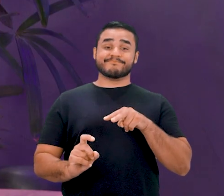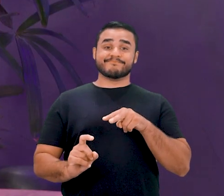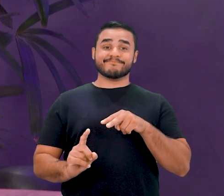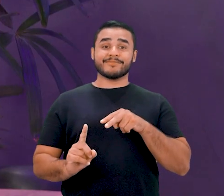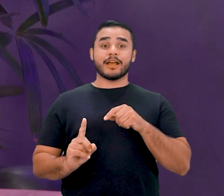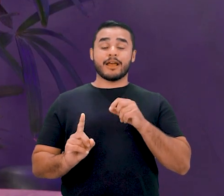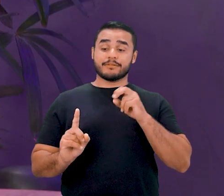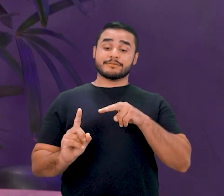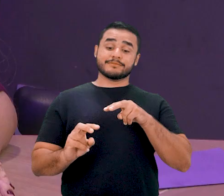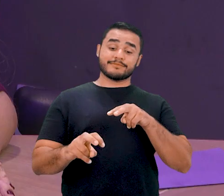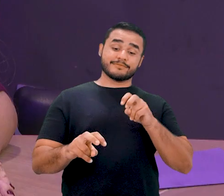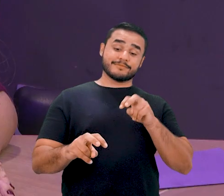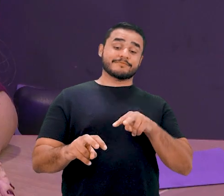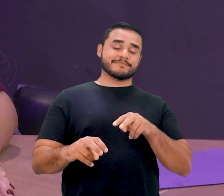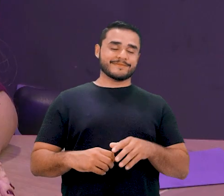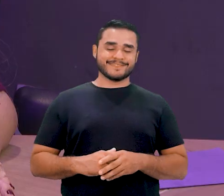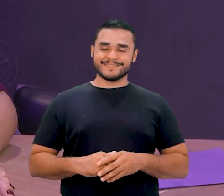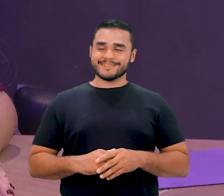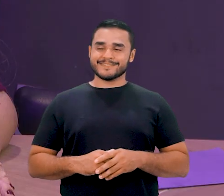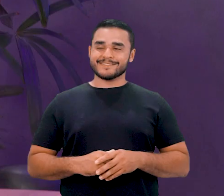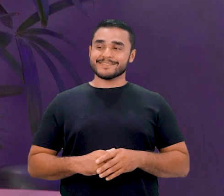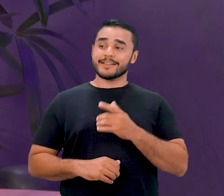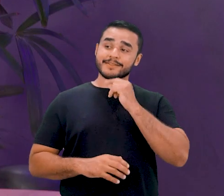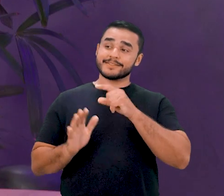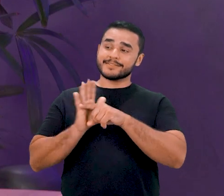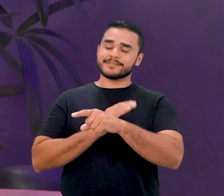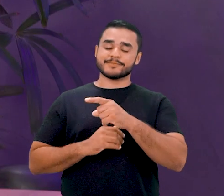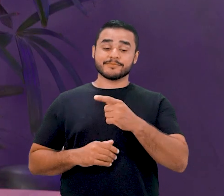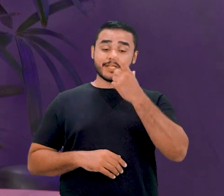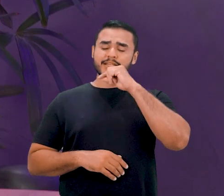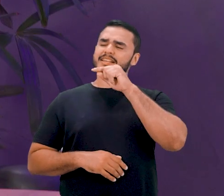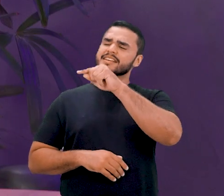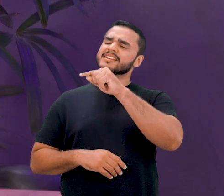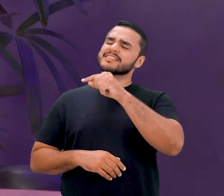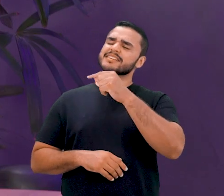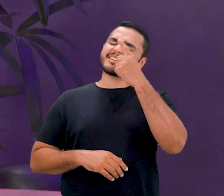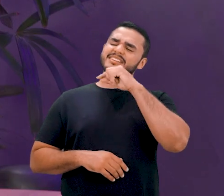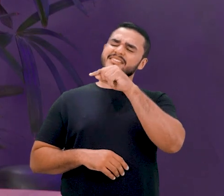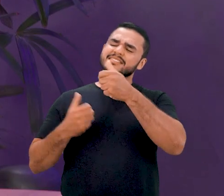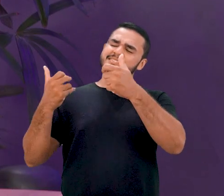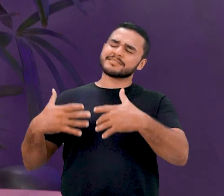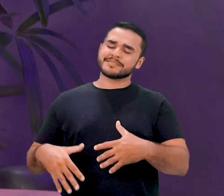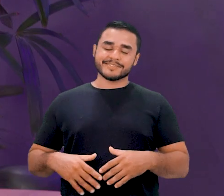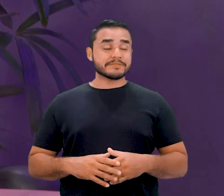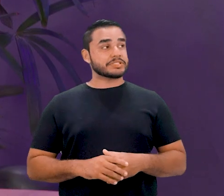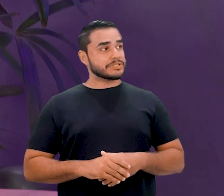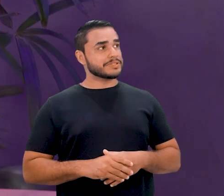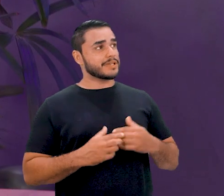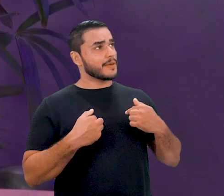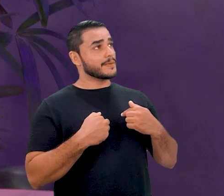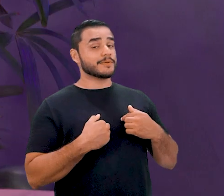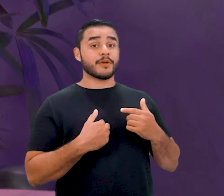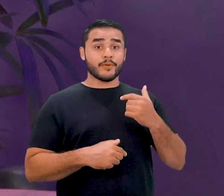quem é a Estrela Rodrigues? Ai, eita, agora... São muitas coisas, mas eu acho que, mais do que tudo, eu sou